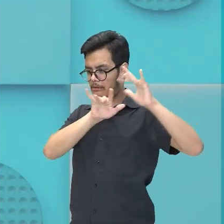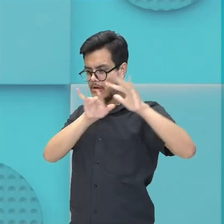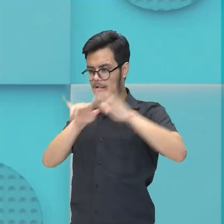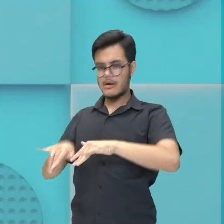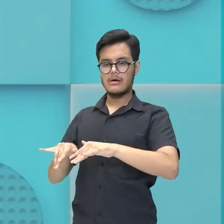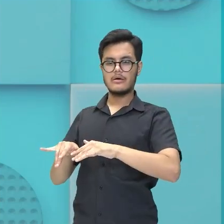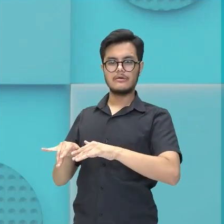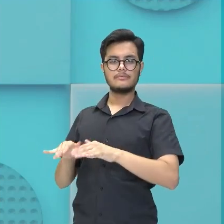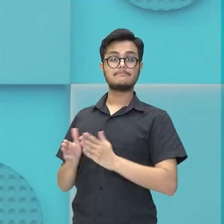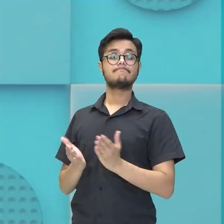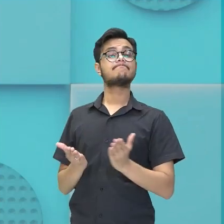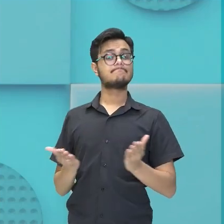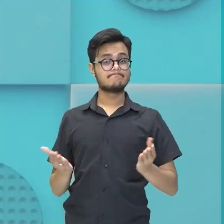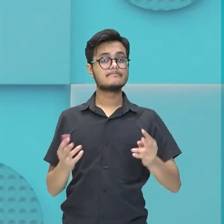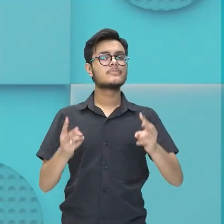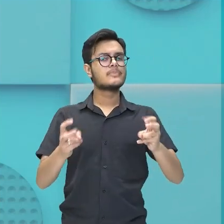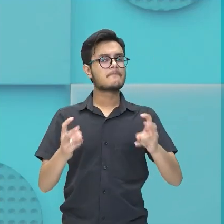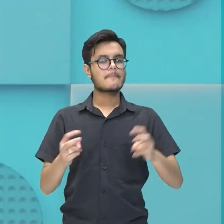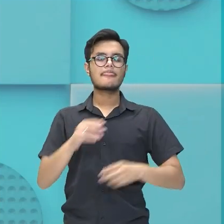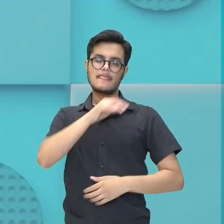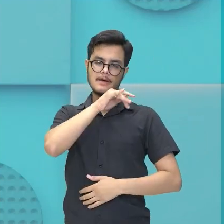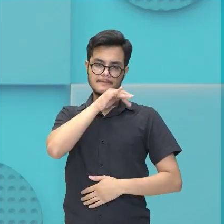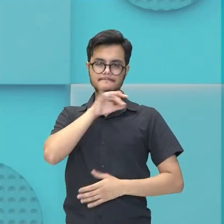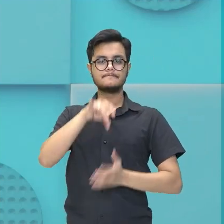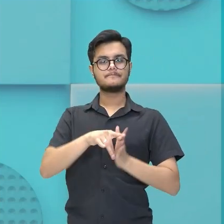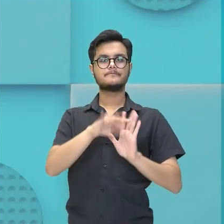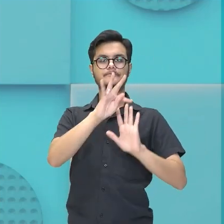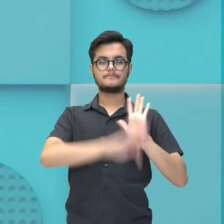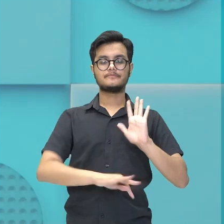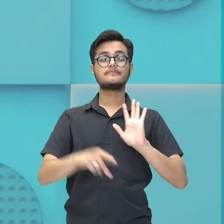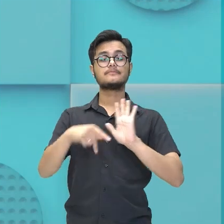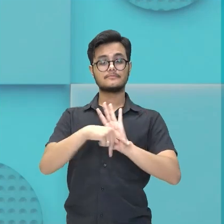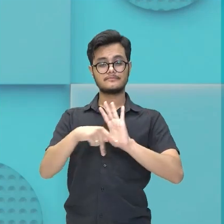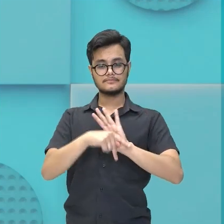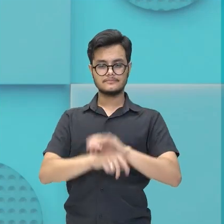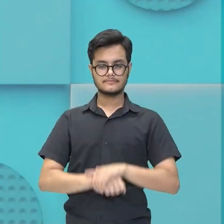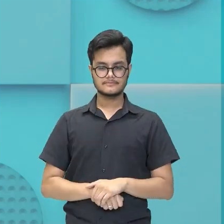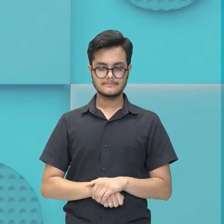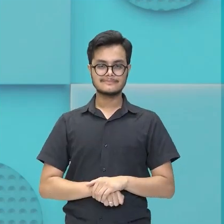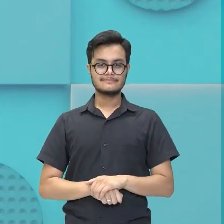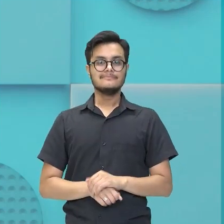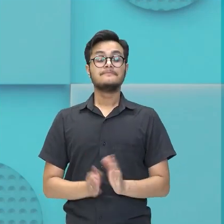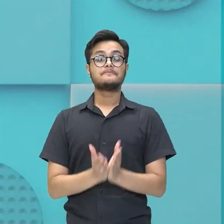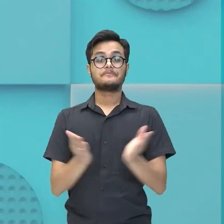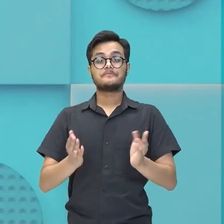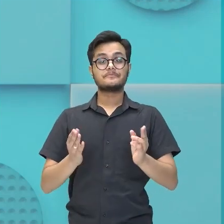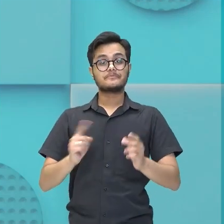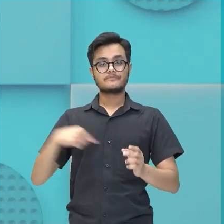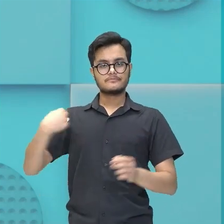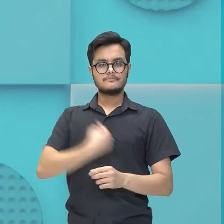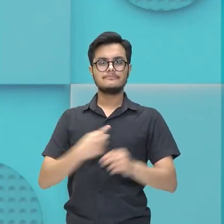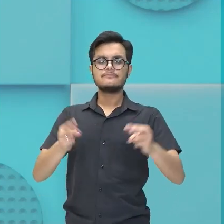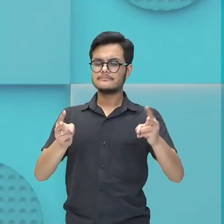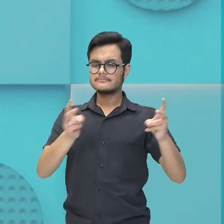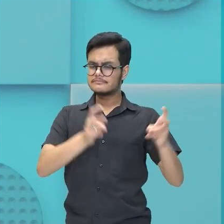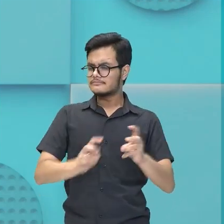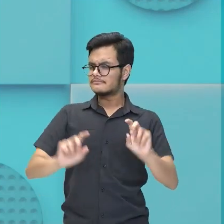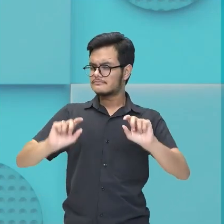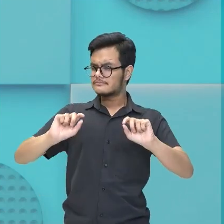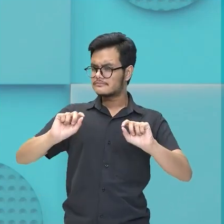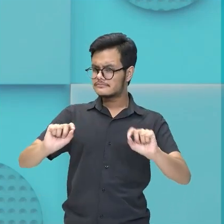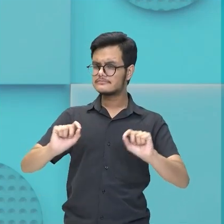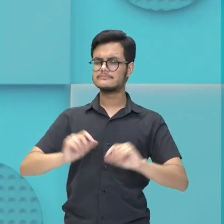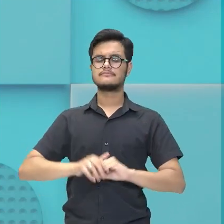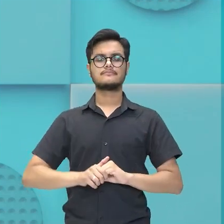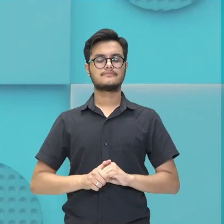Então percebam que essa é a temática da nossa reportagem. Então a gente pode observar isso na nossa reportagem